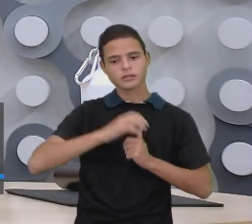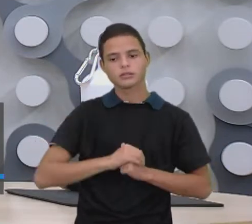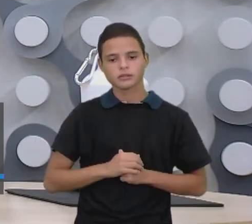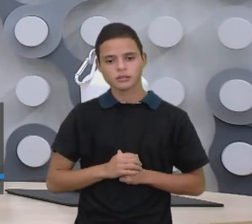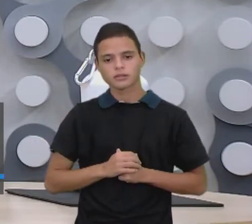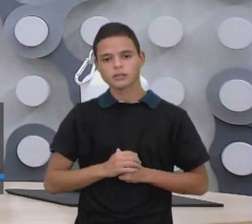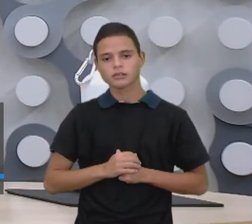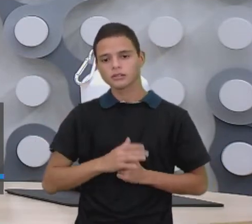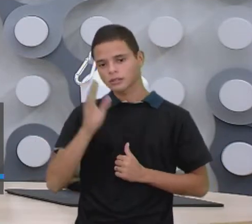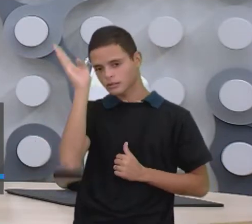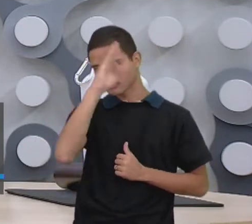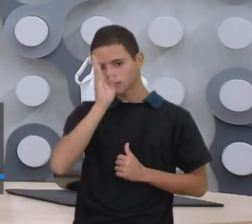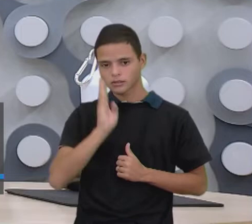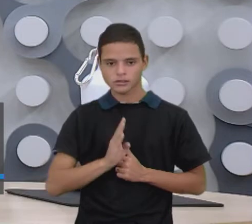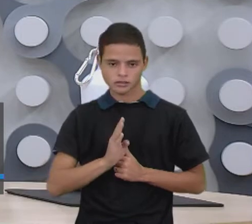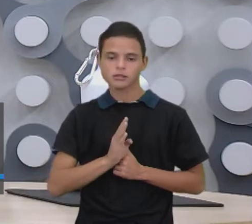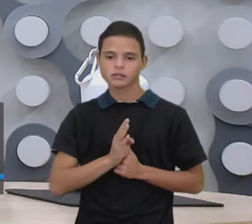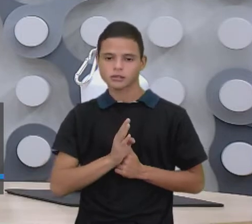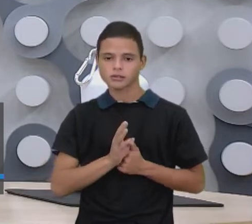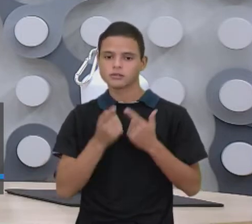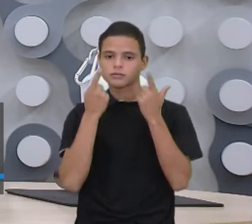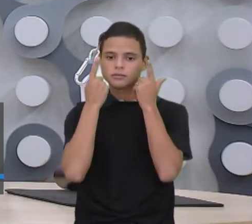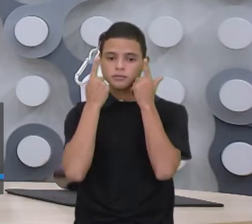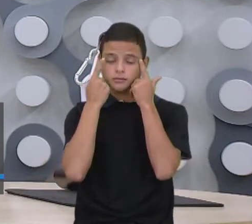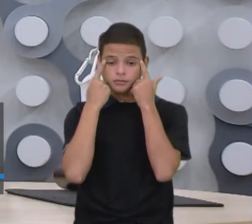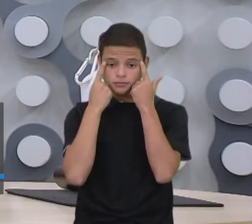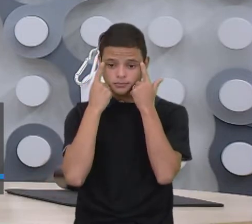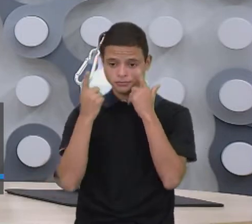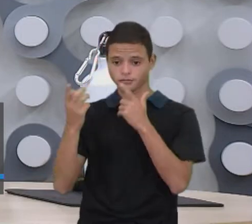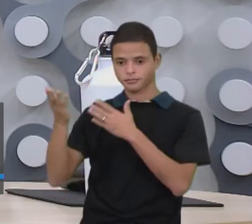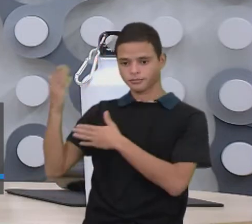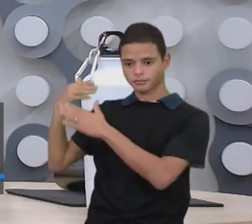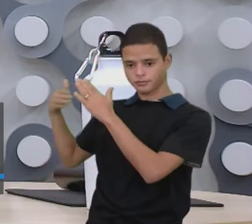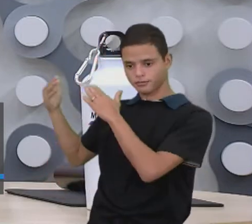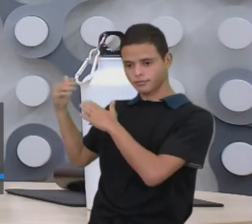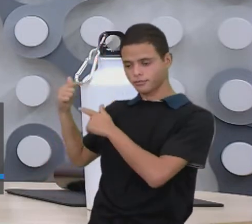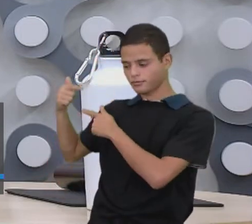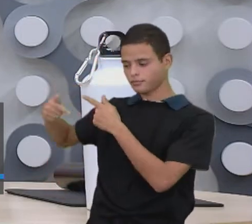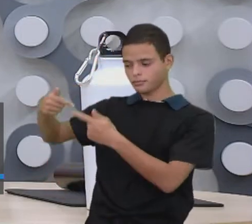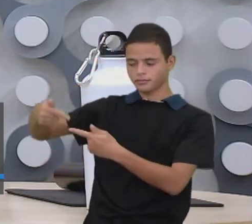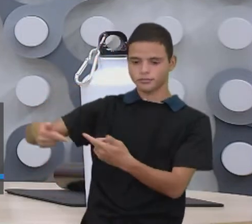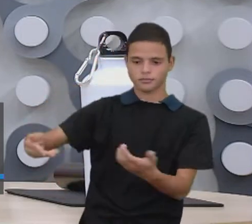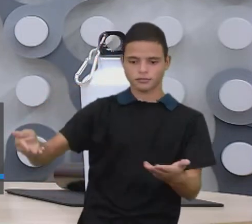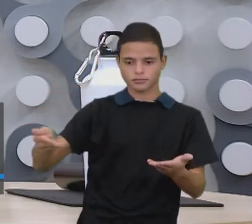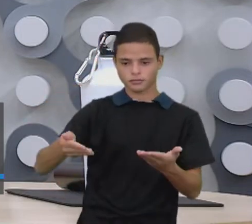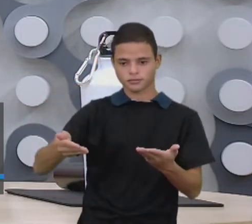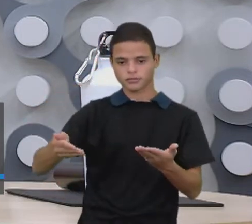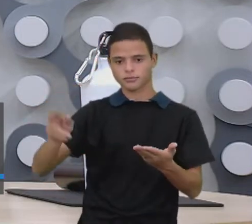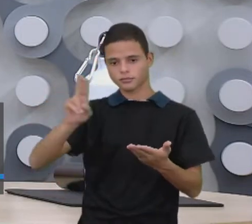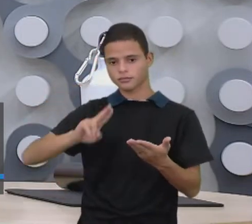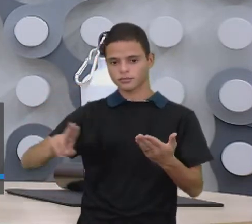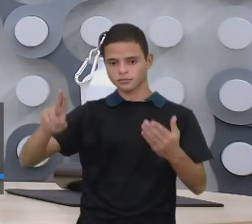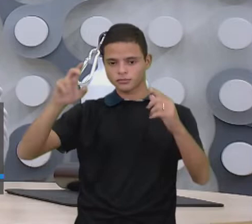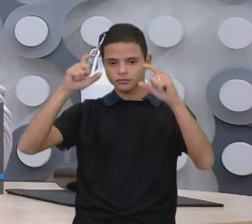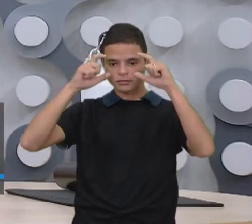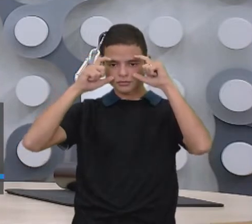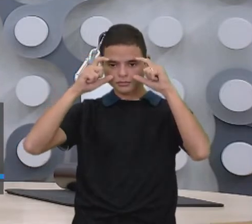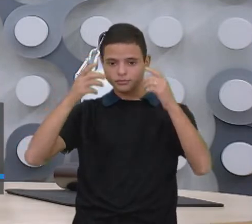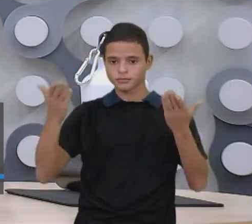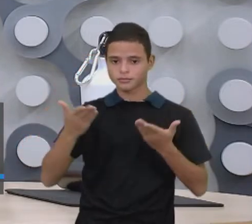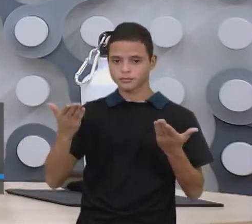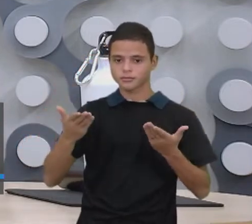sou um brasileiro nato, descendente de japoneses, tá? Uso óculos de armação preta e hoje